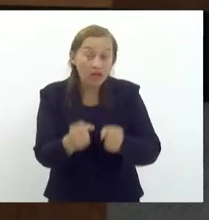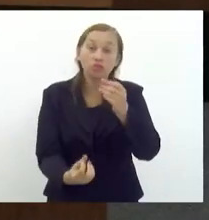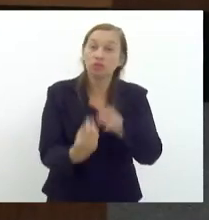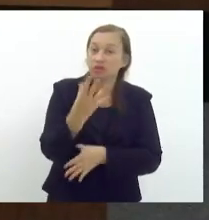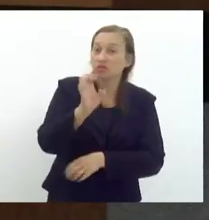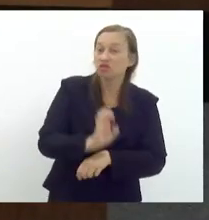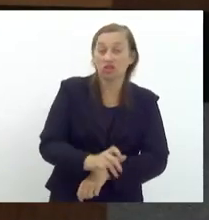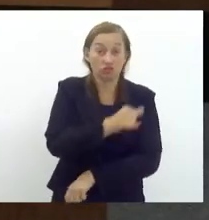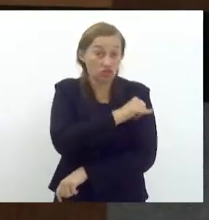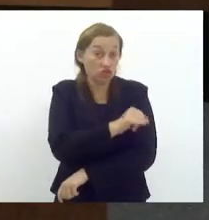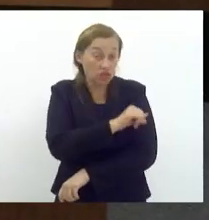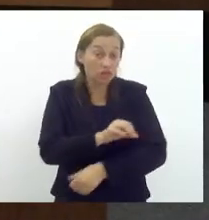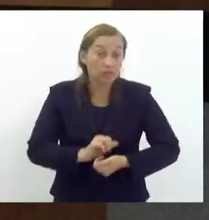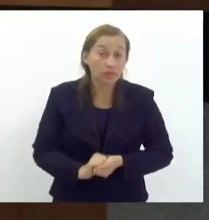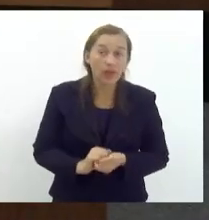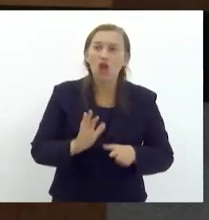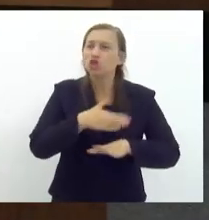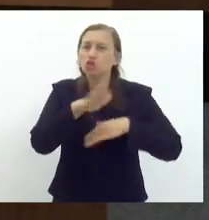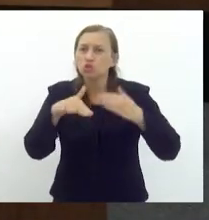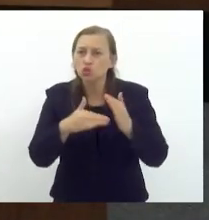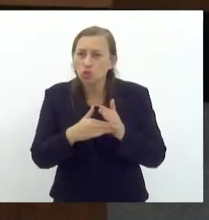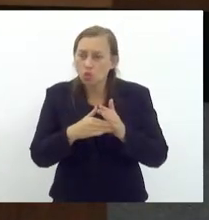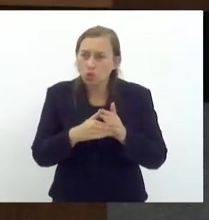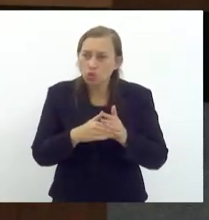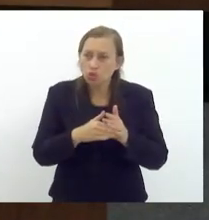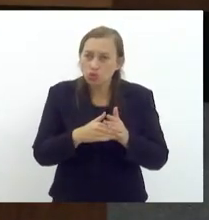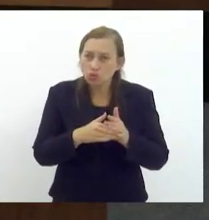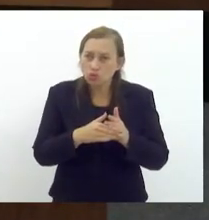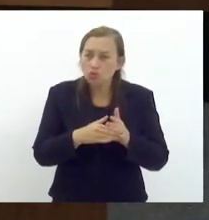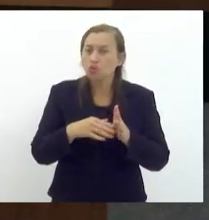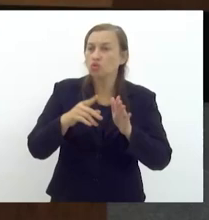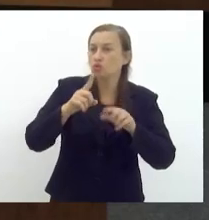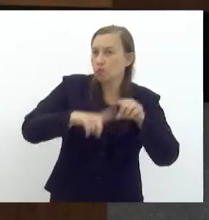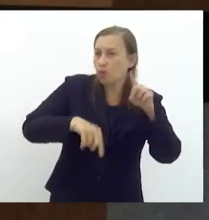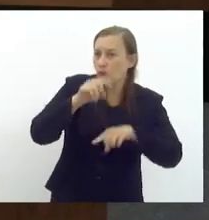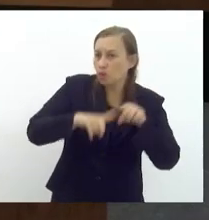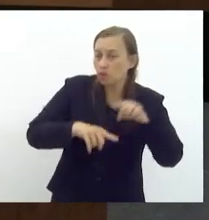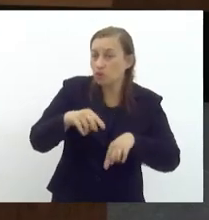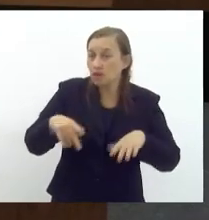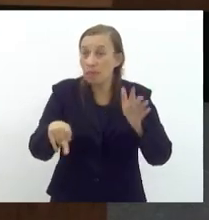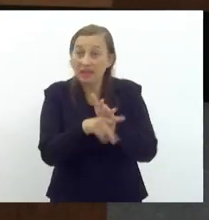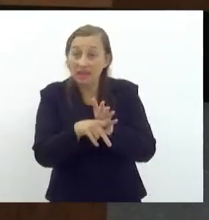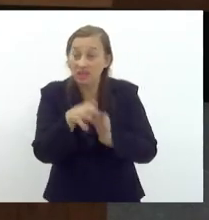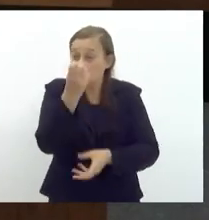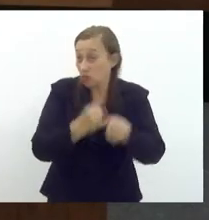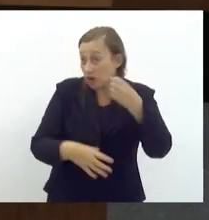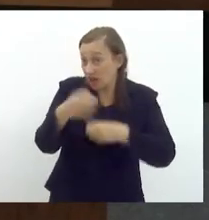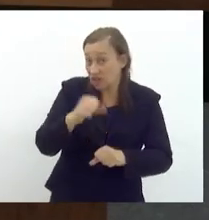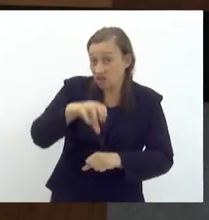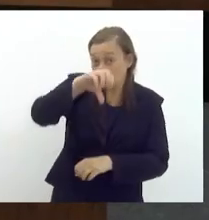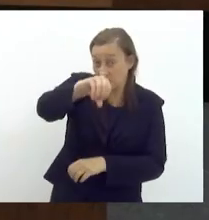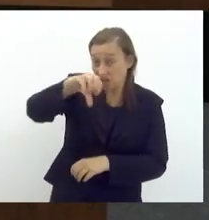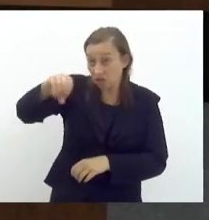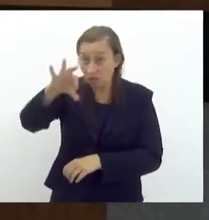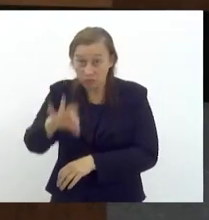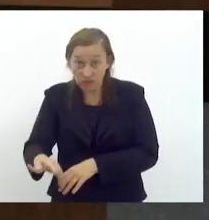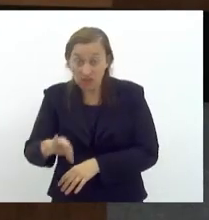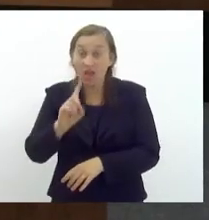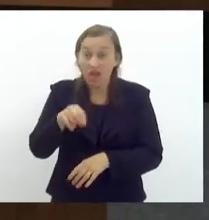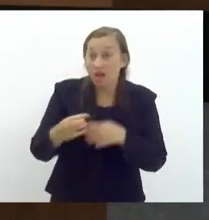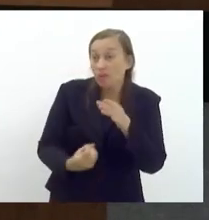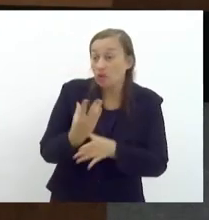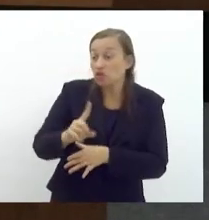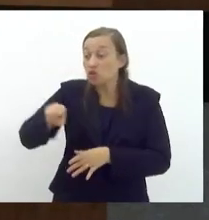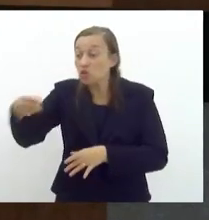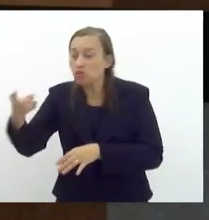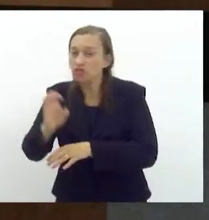no estado do Rio de Janeiro todos os derivados do leite na sua maioria 99% são produzidos